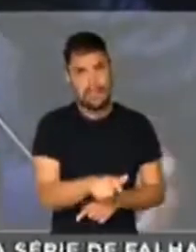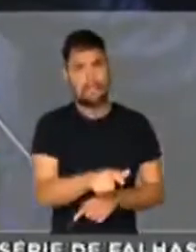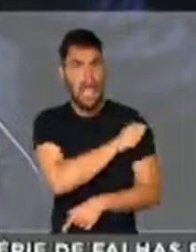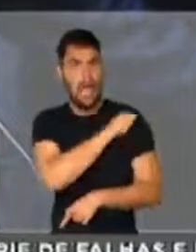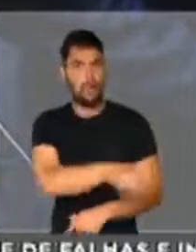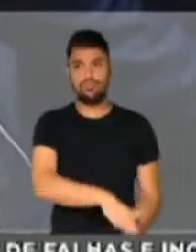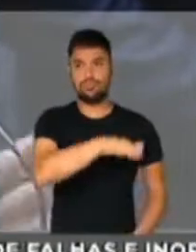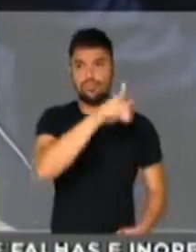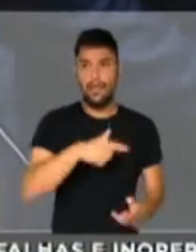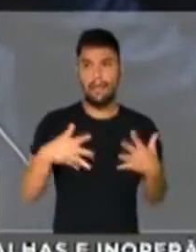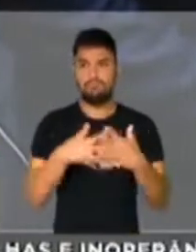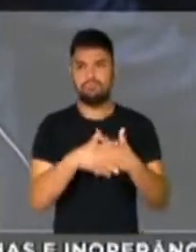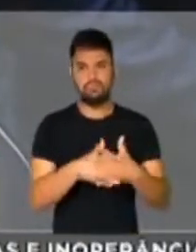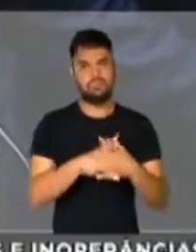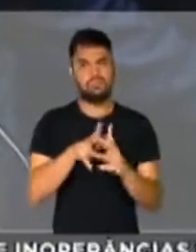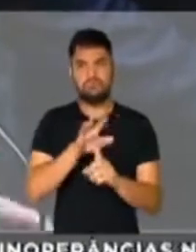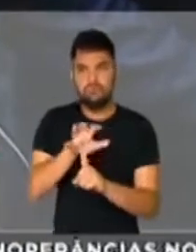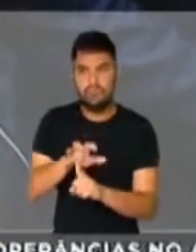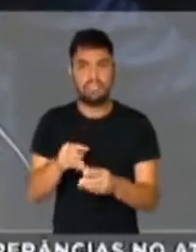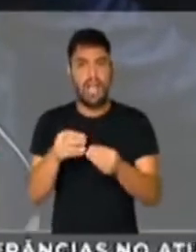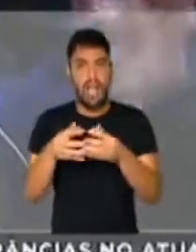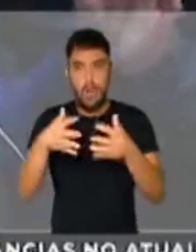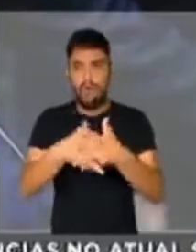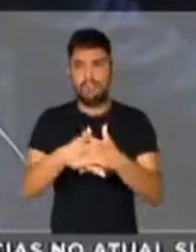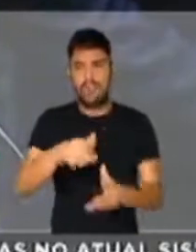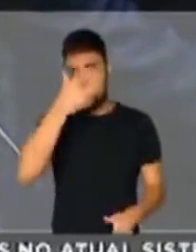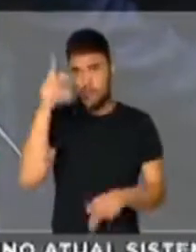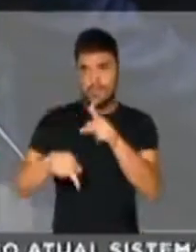confusão na mente do brasileiro, causando todo esse alvoroço. Governo, vota não.